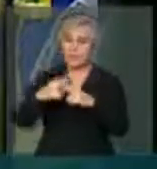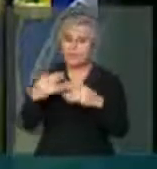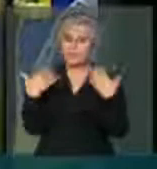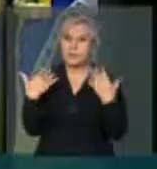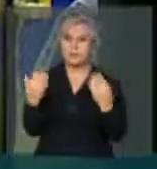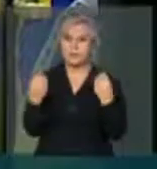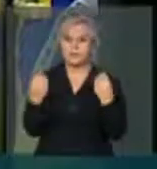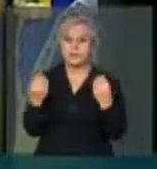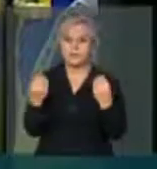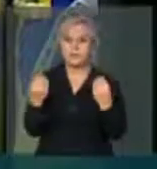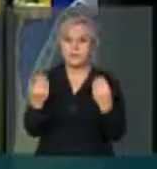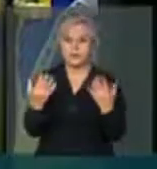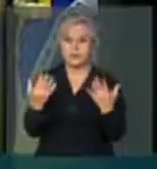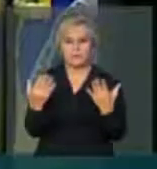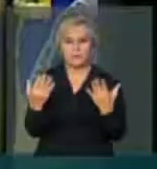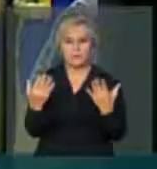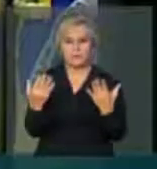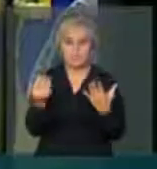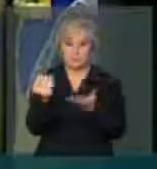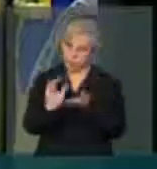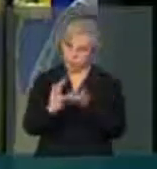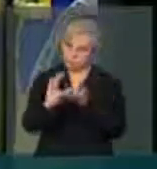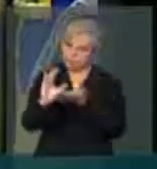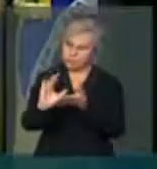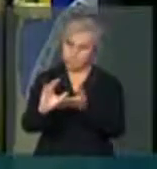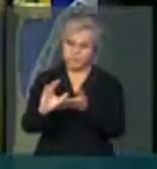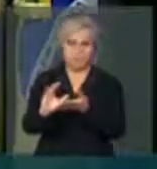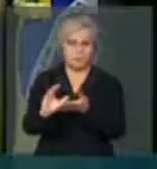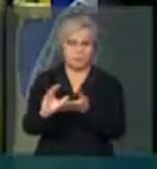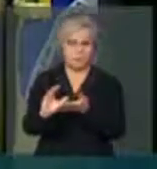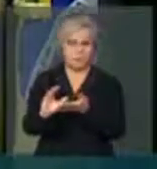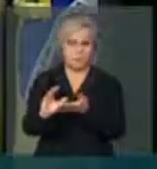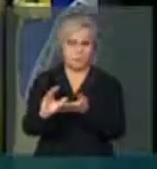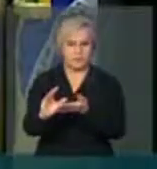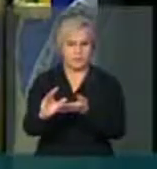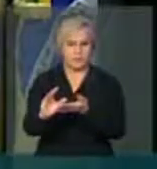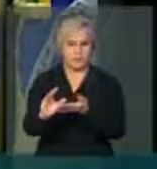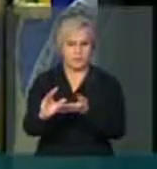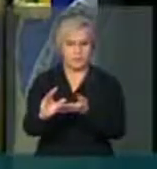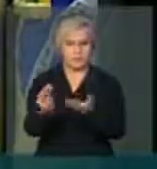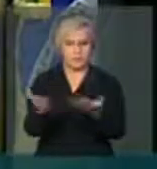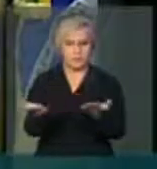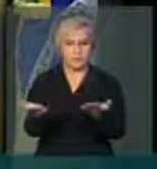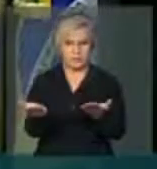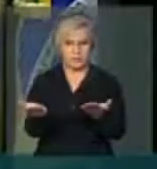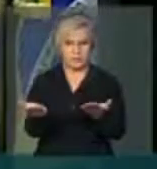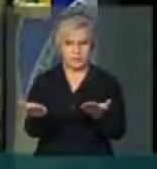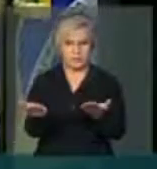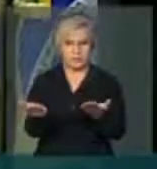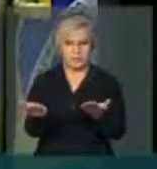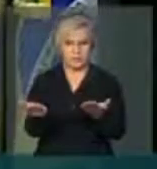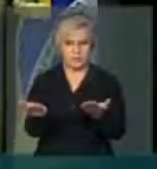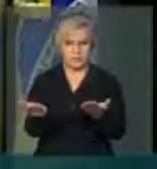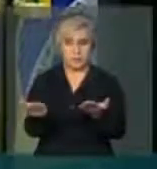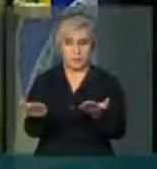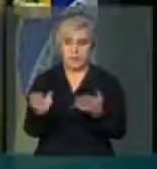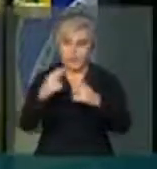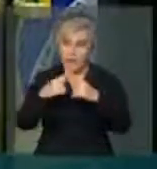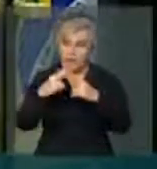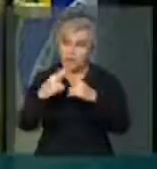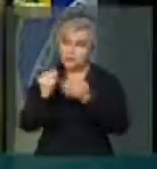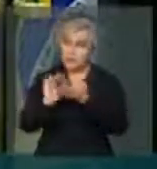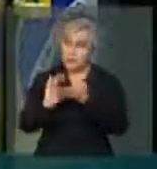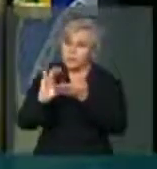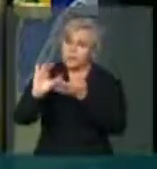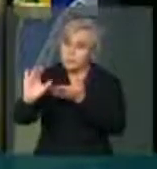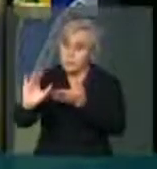Federal, que parece que tem contenção de recursos para o Minha Casa Minha Vida. Ou seja, para